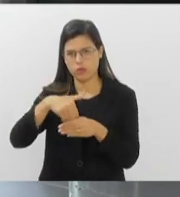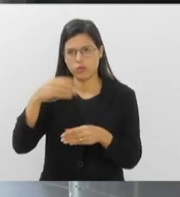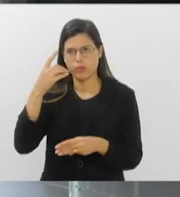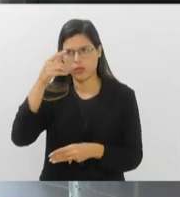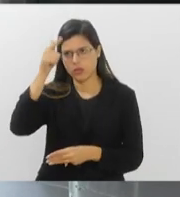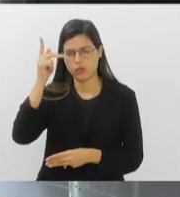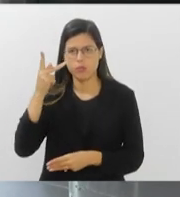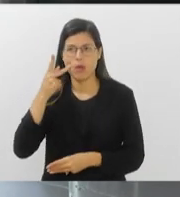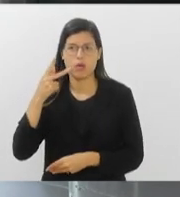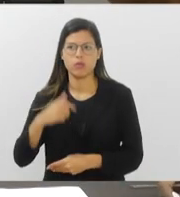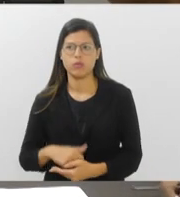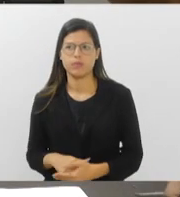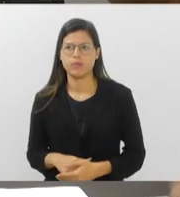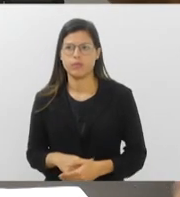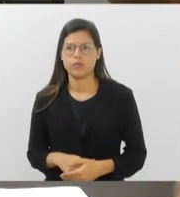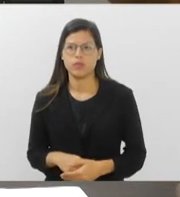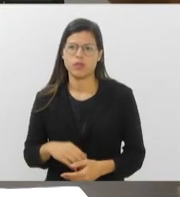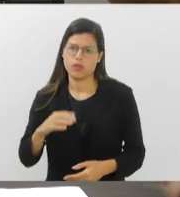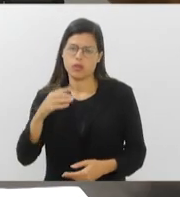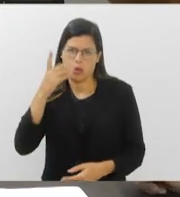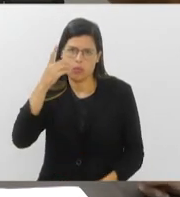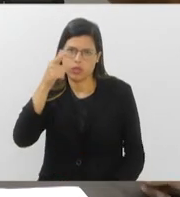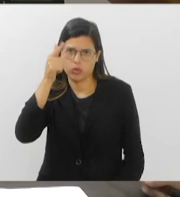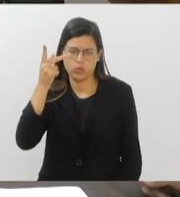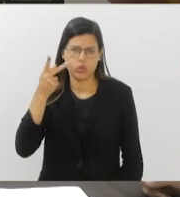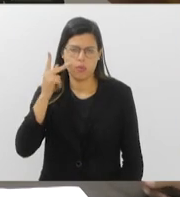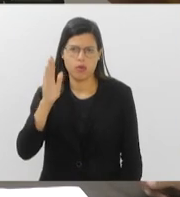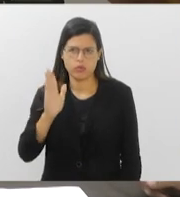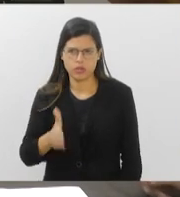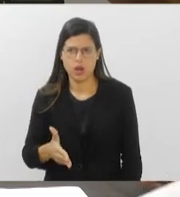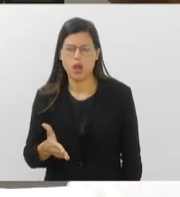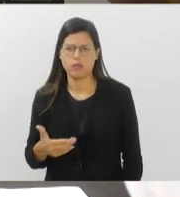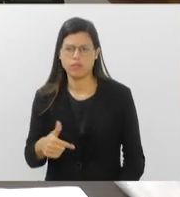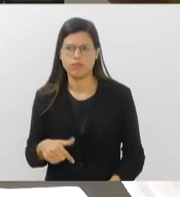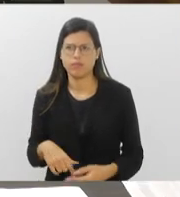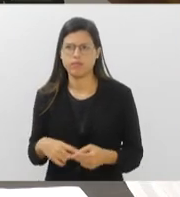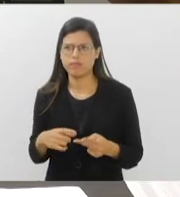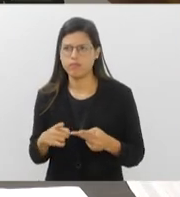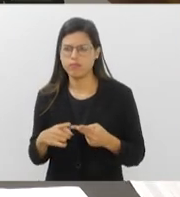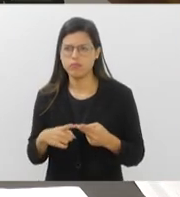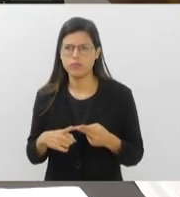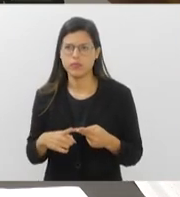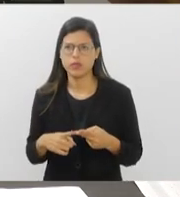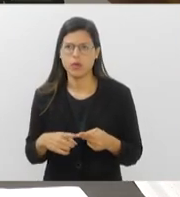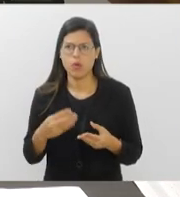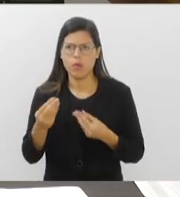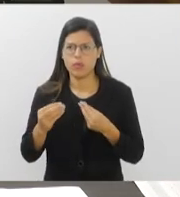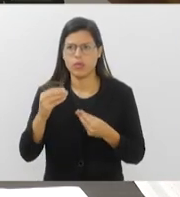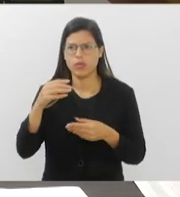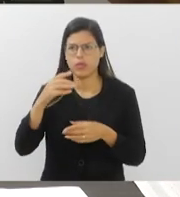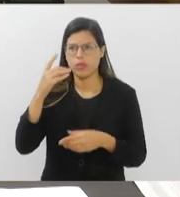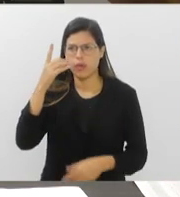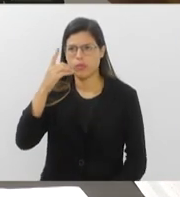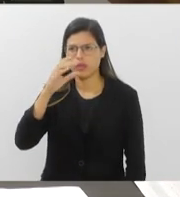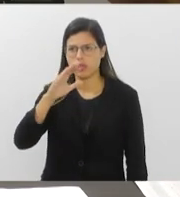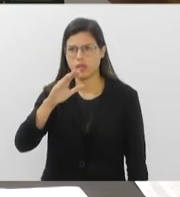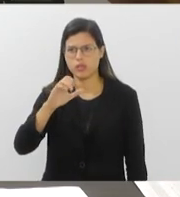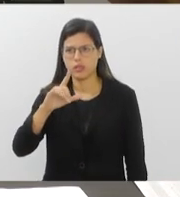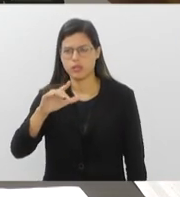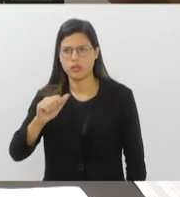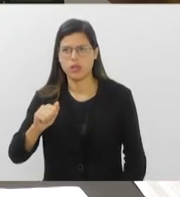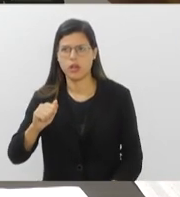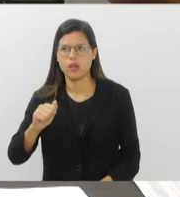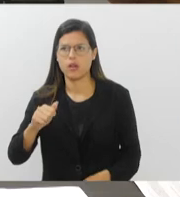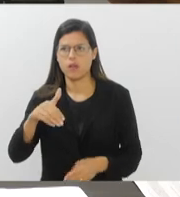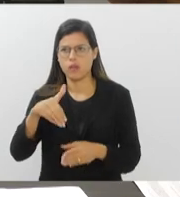vota deputado Luiz Paulo, já é a divergência. 4. Como vota deputada Célia? Pela divergência. Como